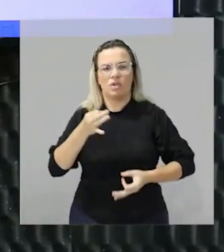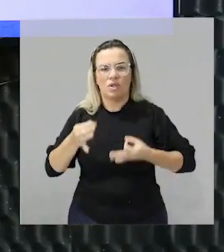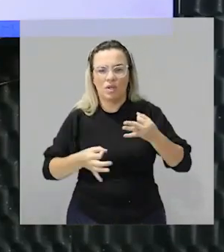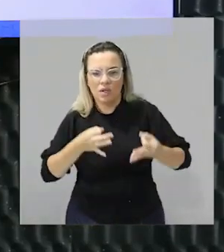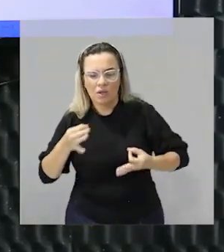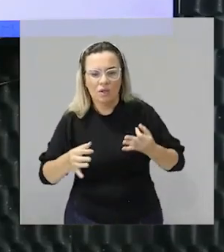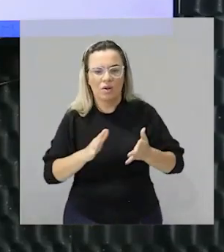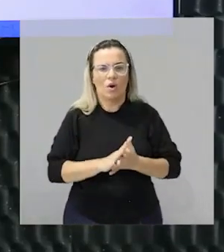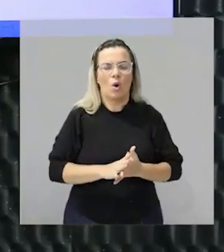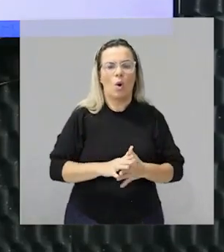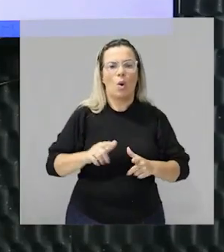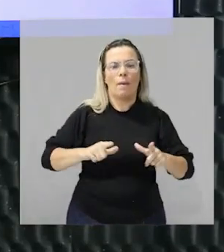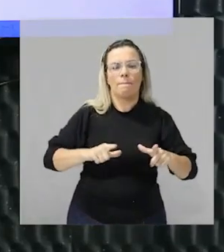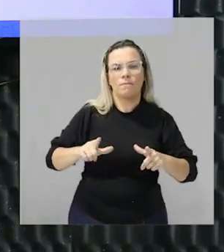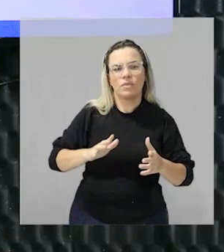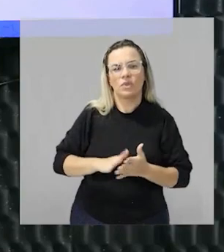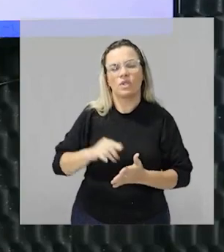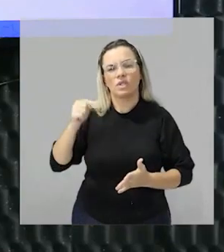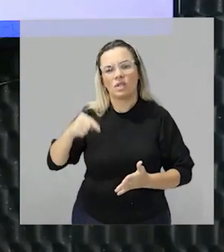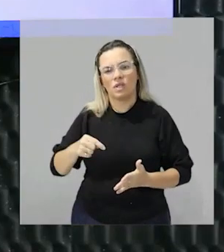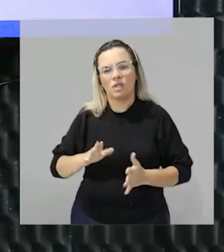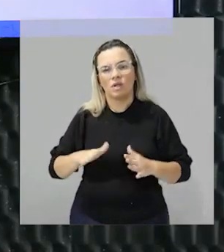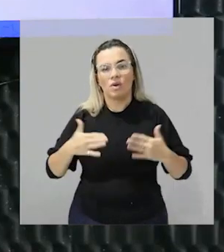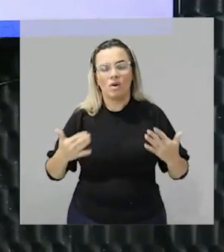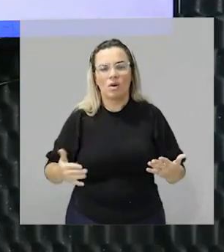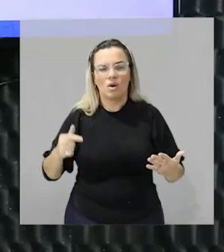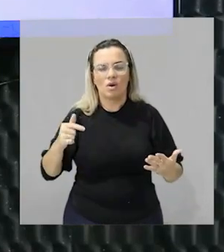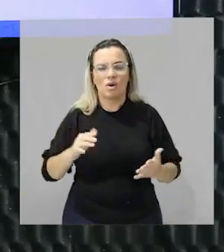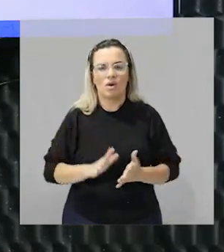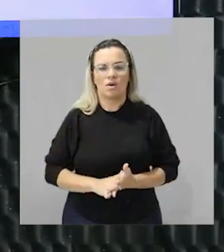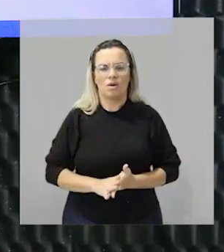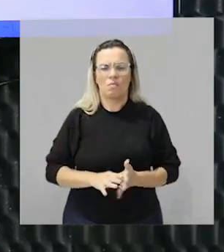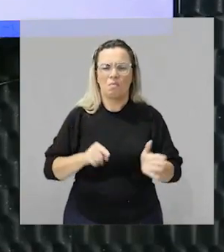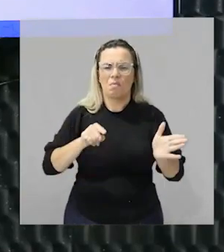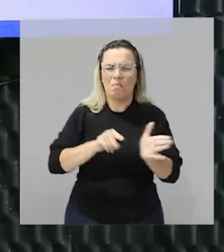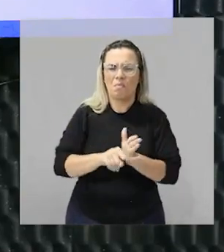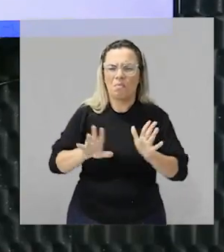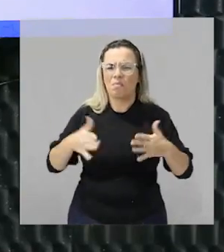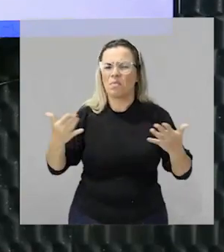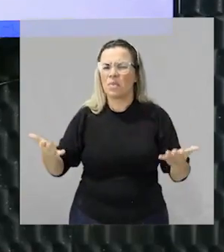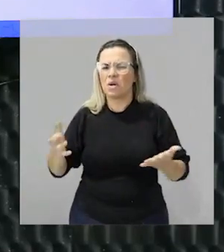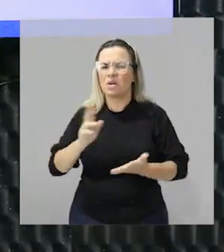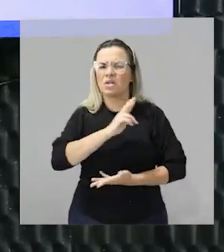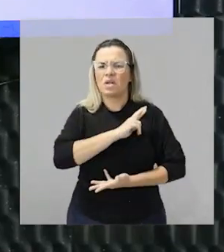movimento operário foram movimentos que questionaram essa República,